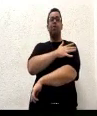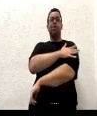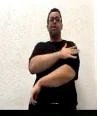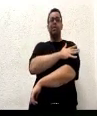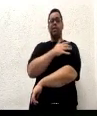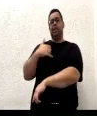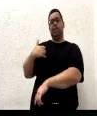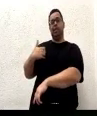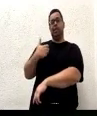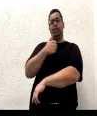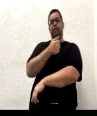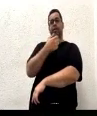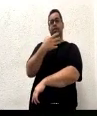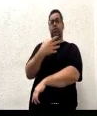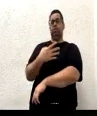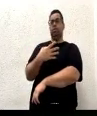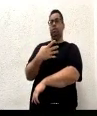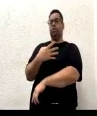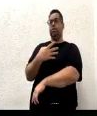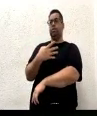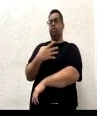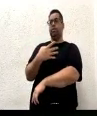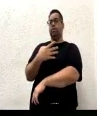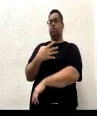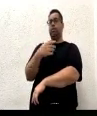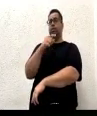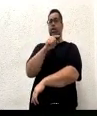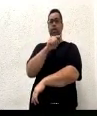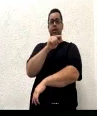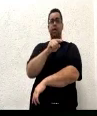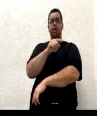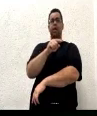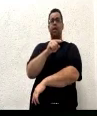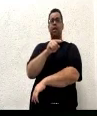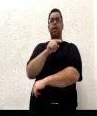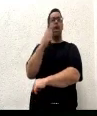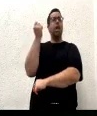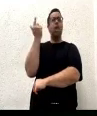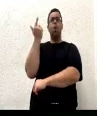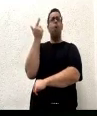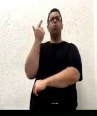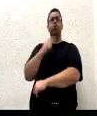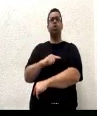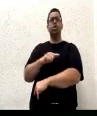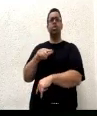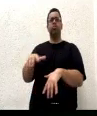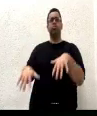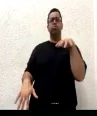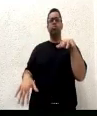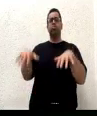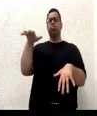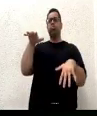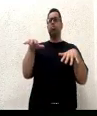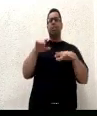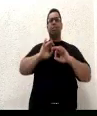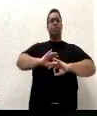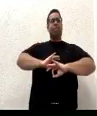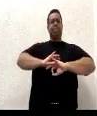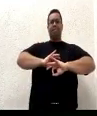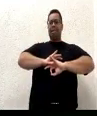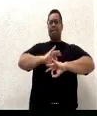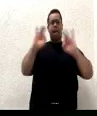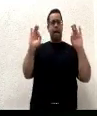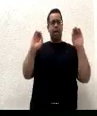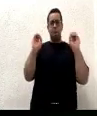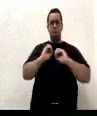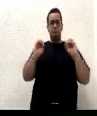no hospital e perdeu todos os movimentos. Será que foi pela demora? Perdeu, ela não